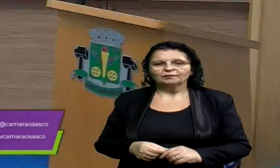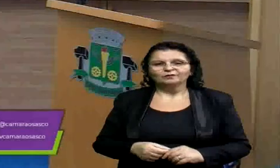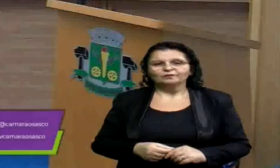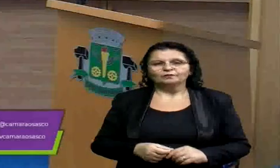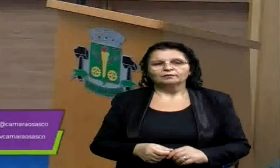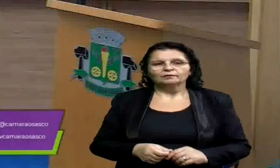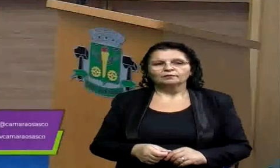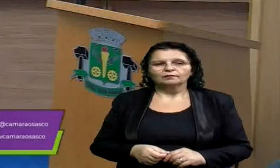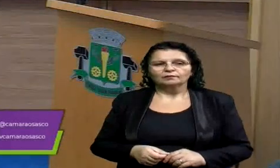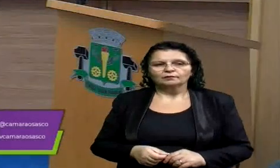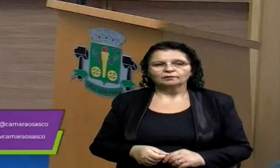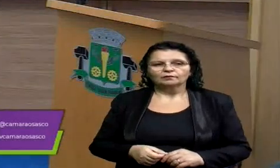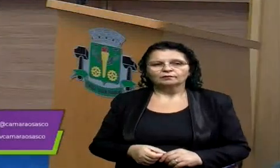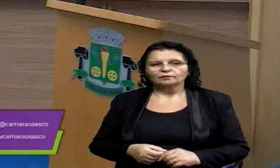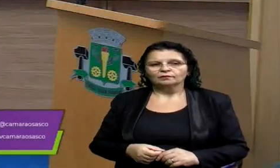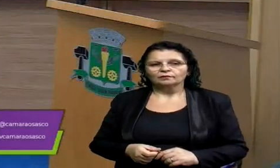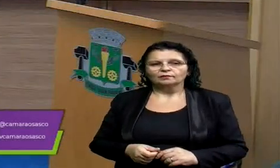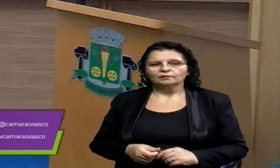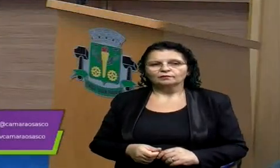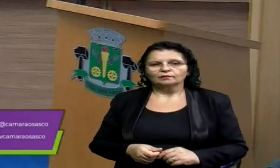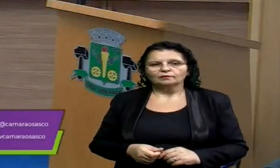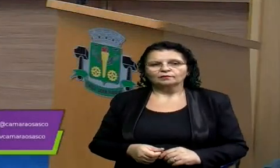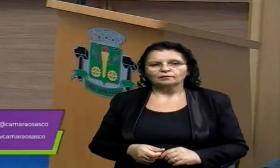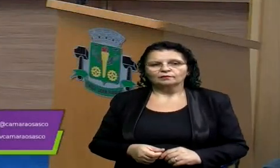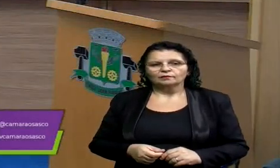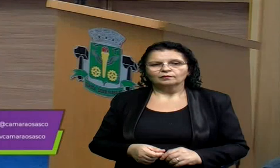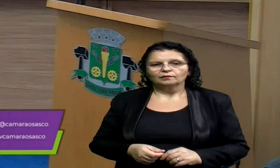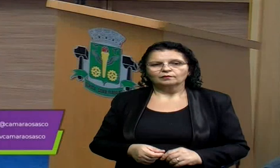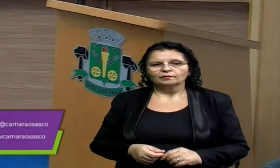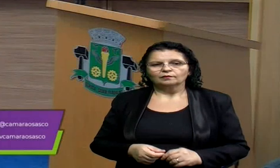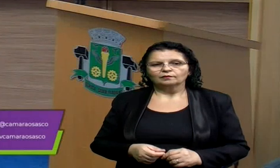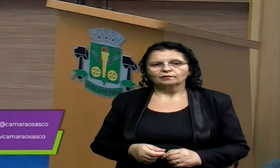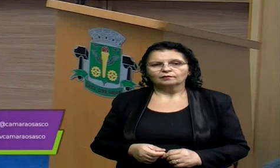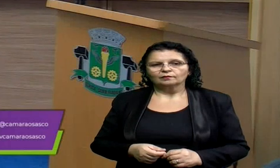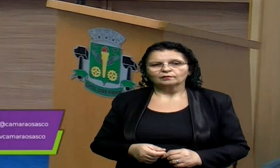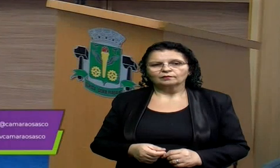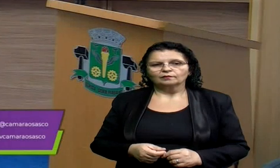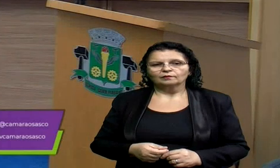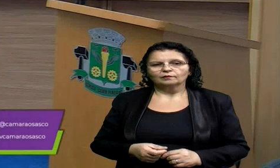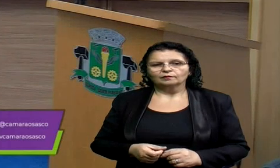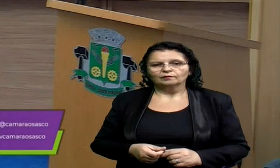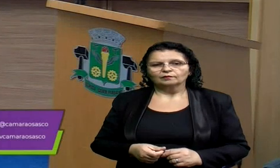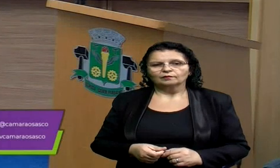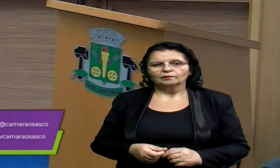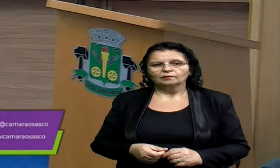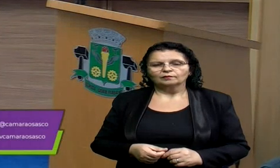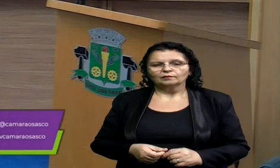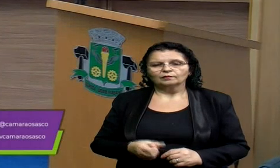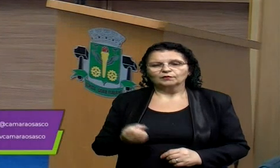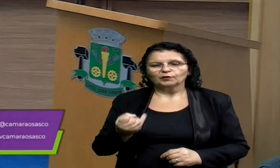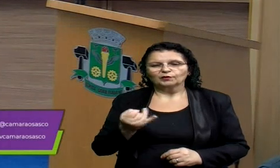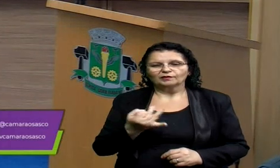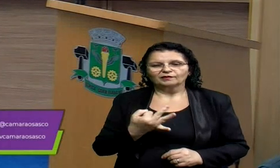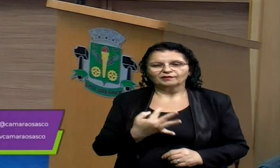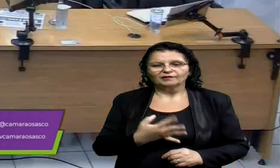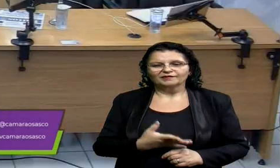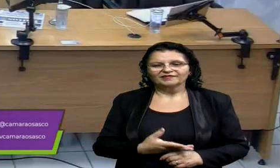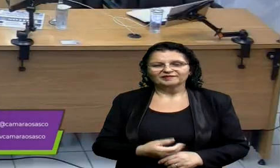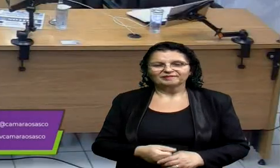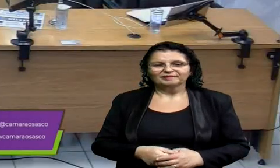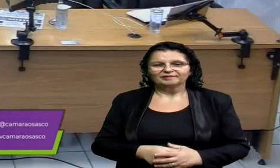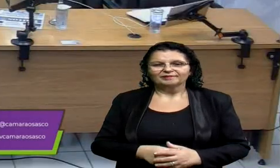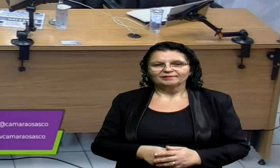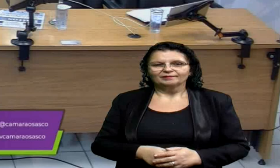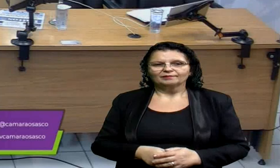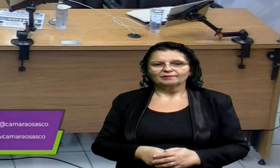fisicamente espiritualmente fisicamente espiritualmente e fisicamente os vereadores 1 2 3 4 5 6